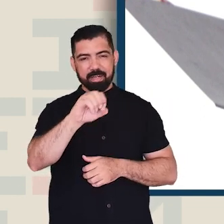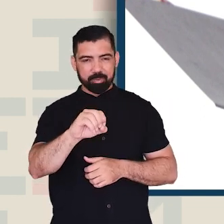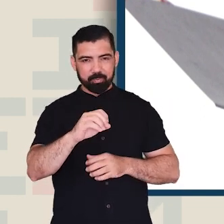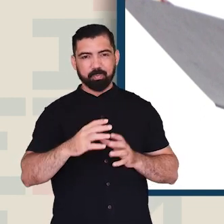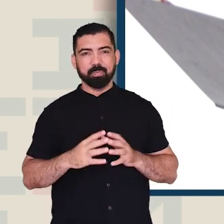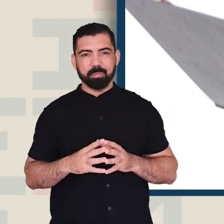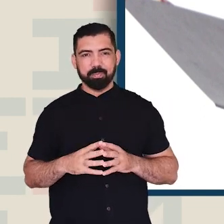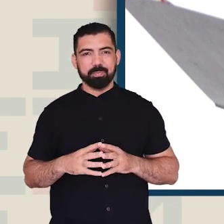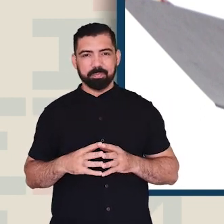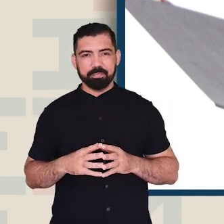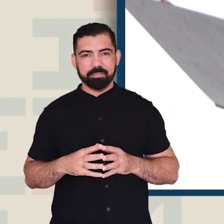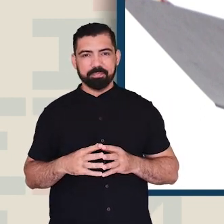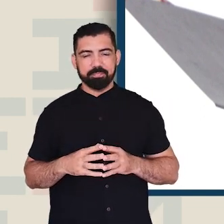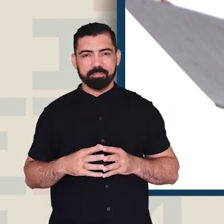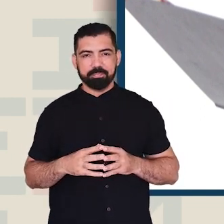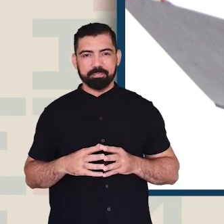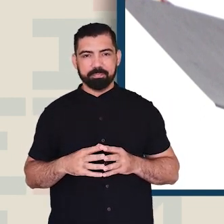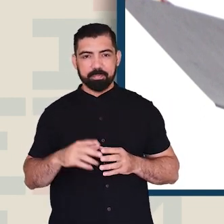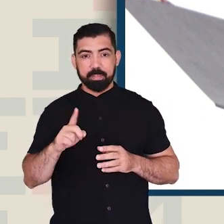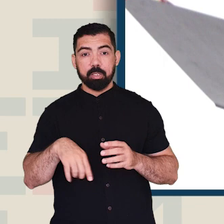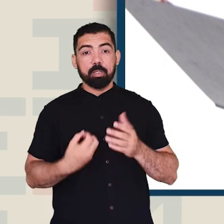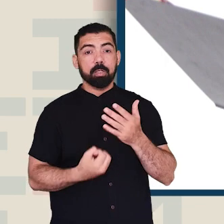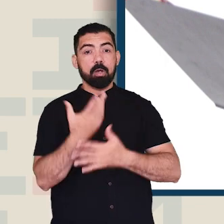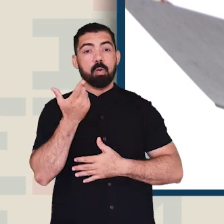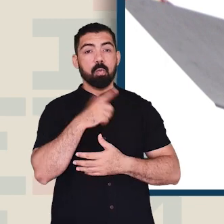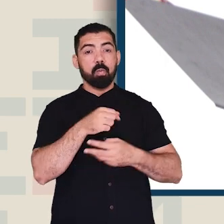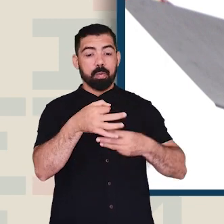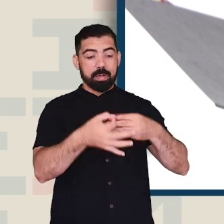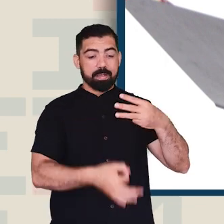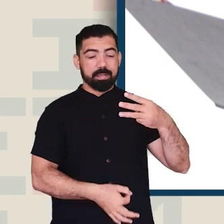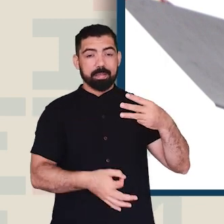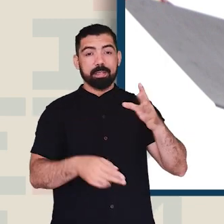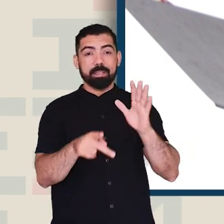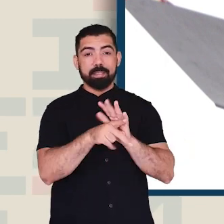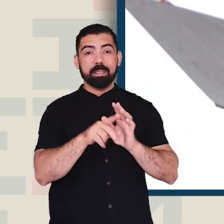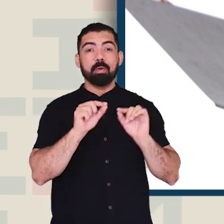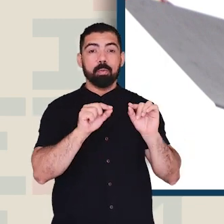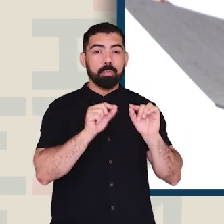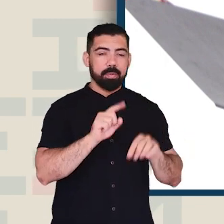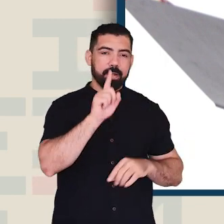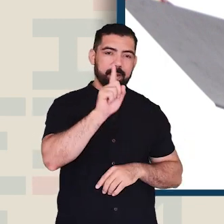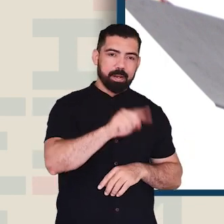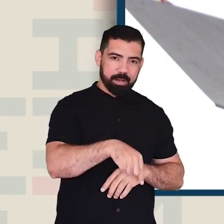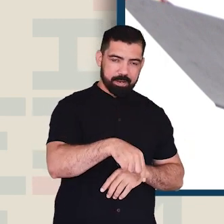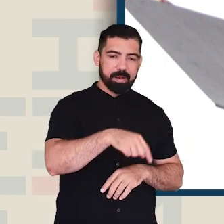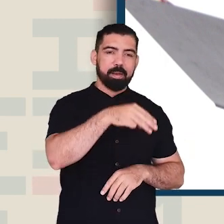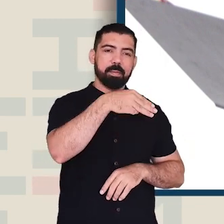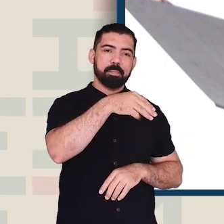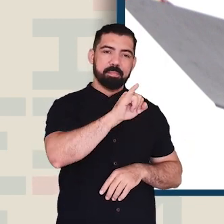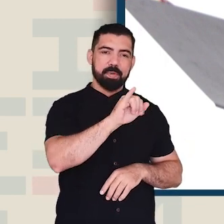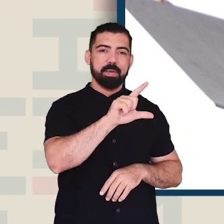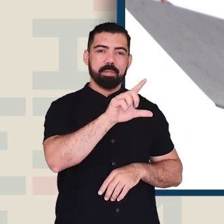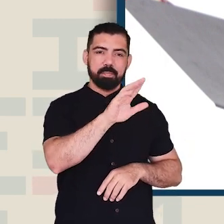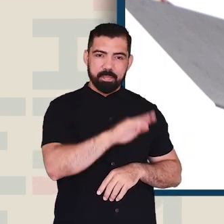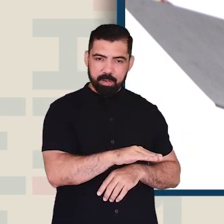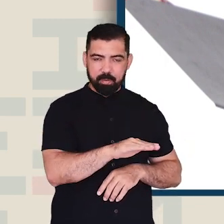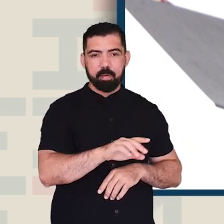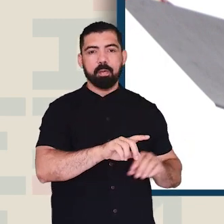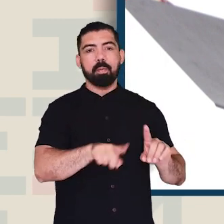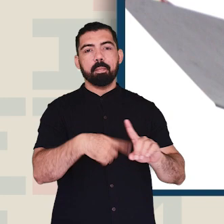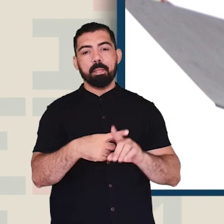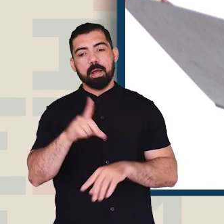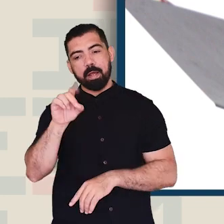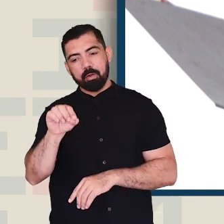também. A tríade de Mi menor com Dó, ela gera um acorde de sétima maior. Então,